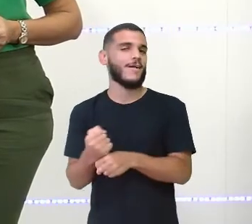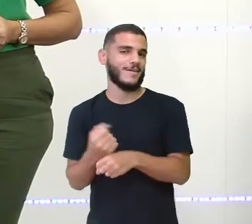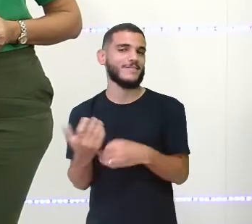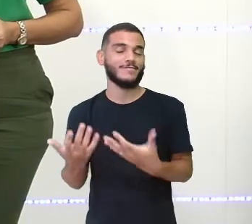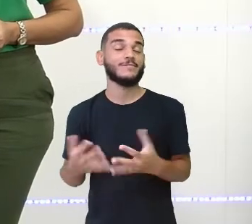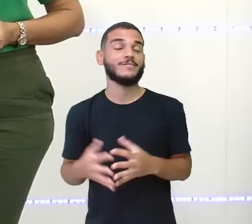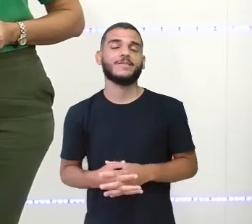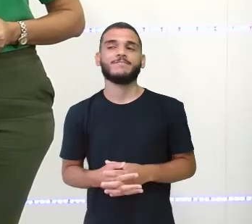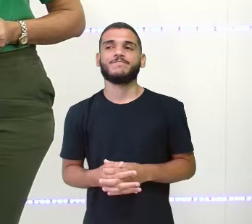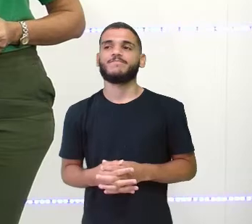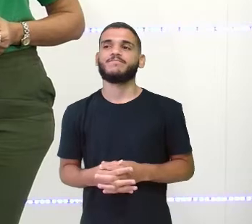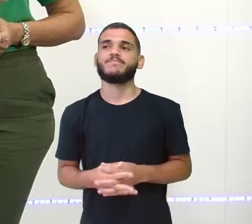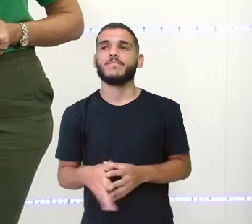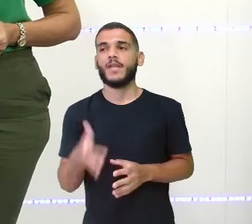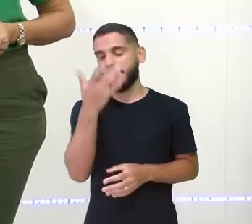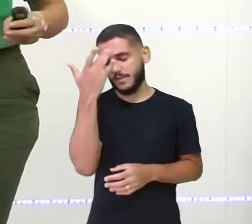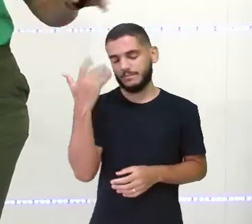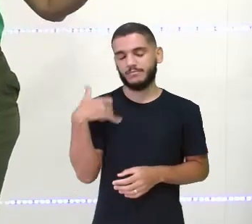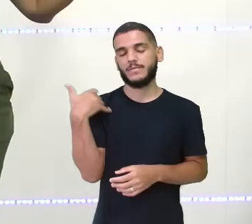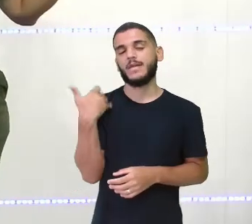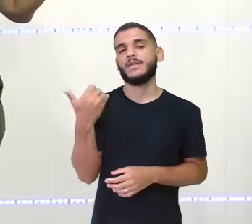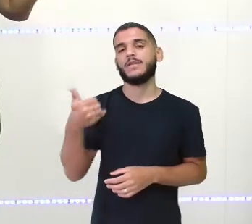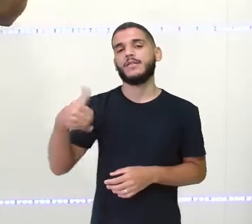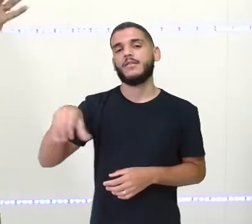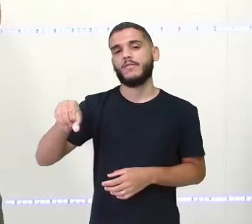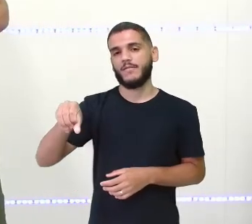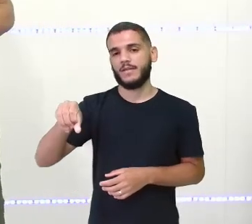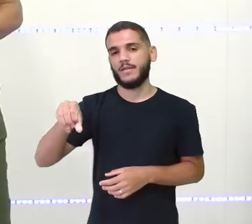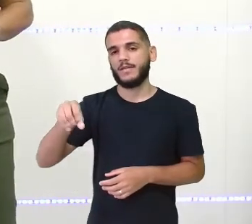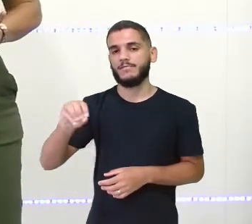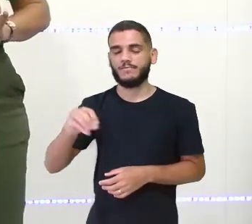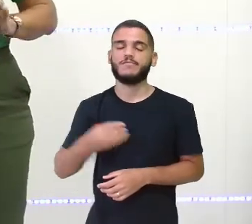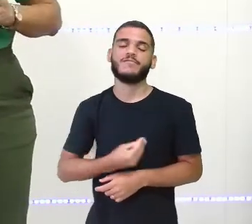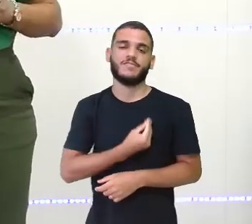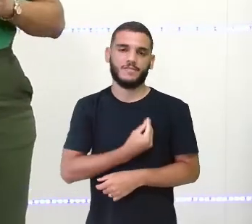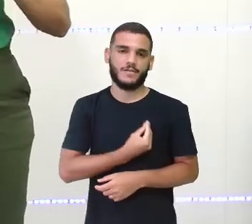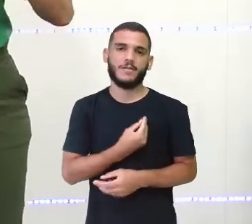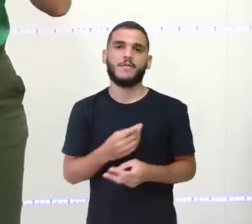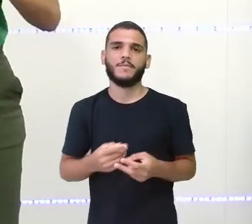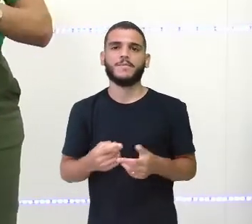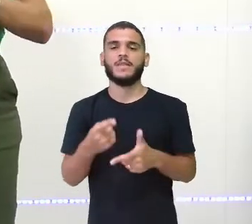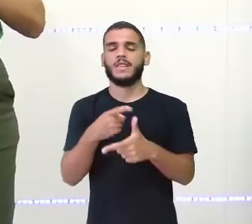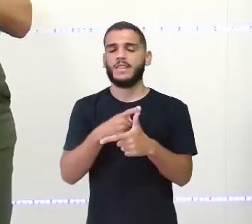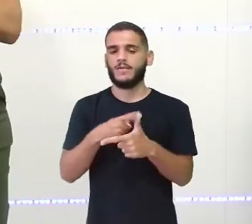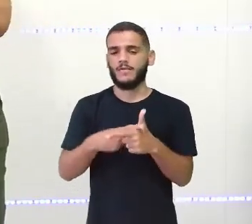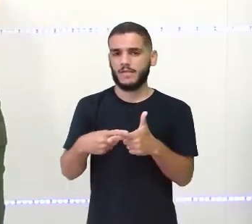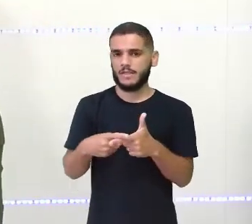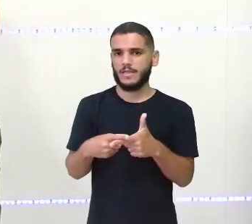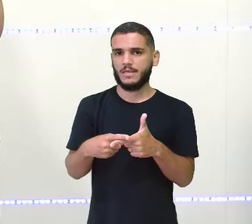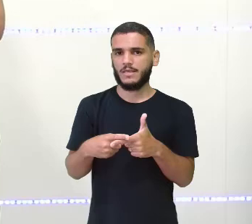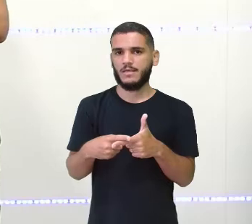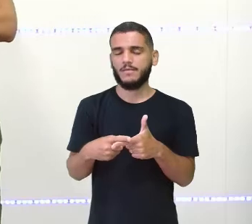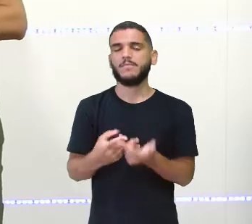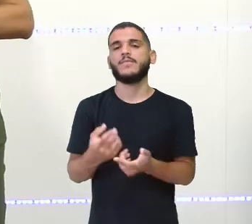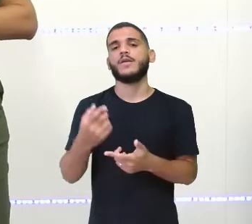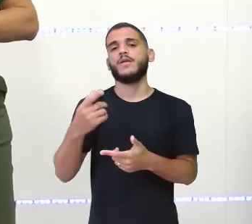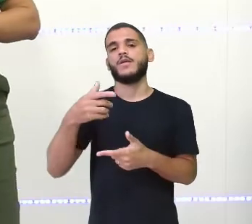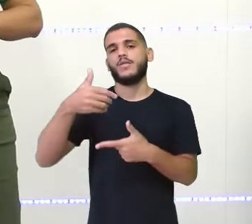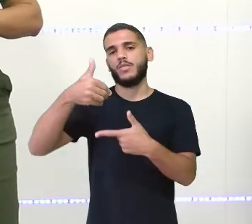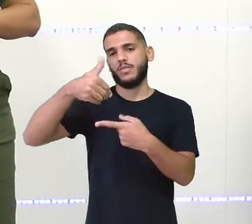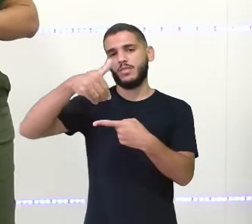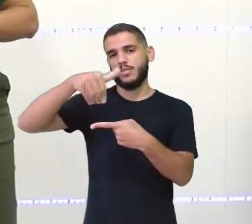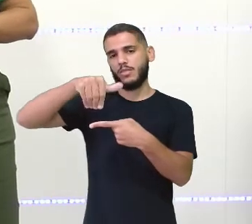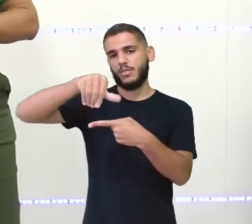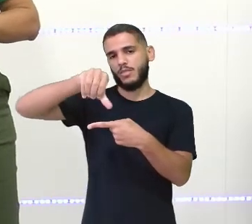só, uma pessoa que viveu 90 anos. 90. E aí você vai dividir esse 90 em 3 partes.